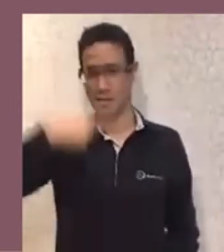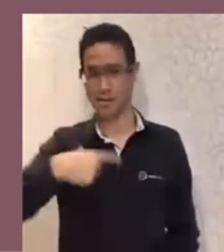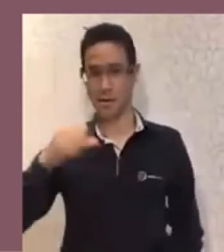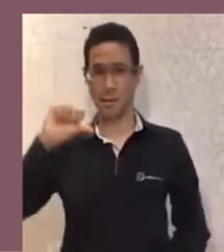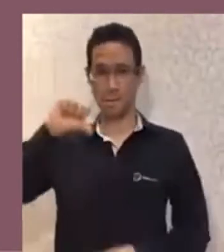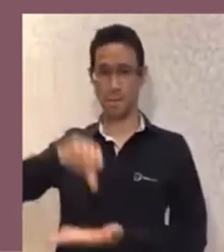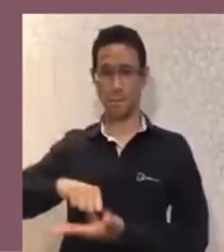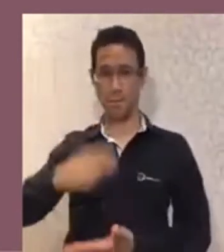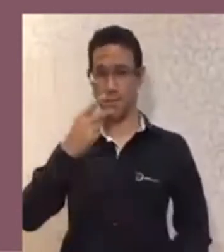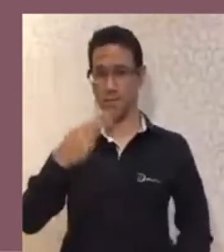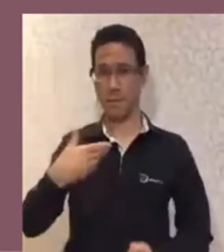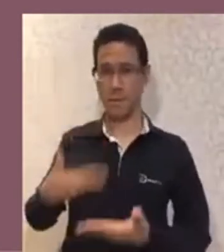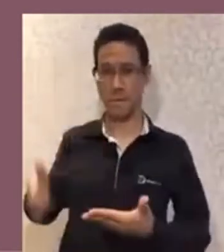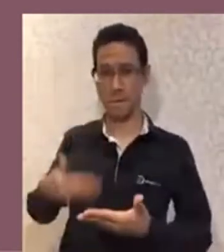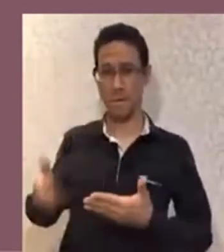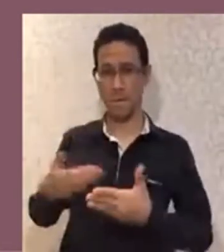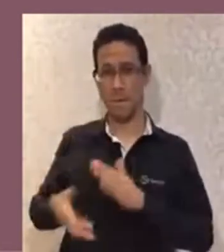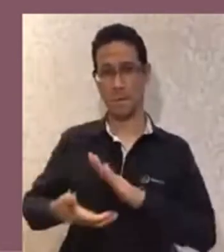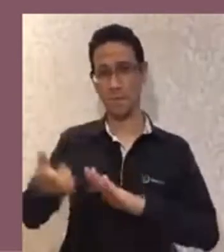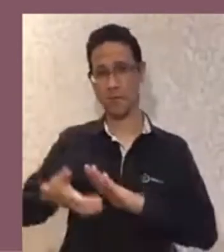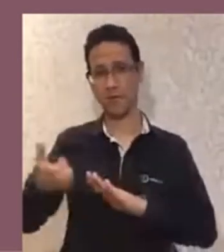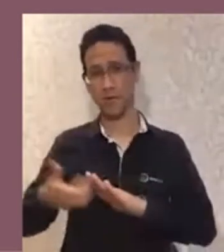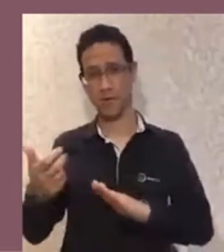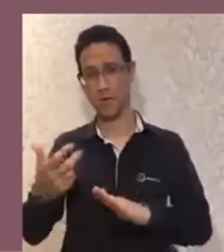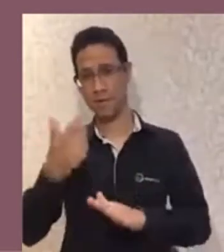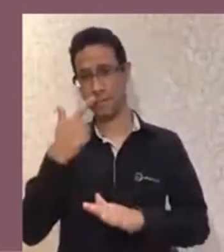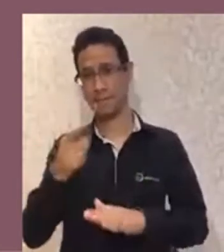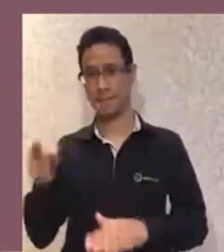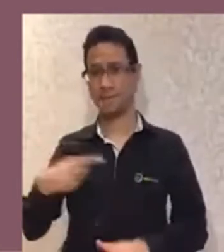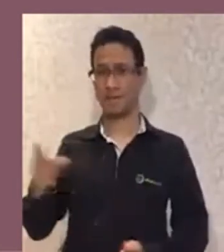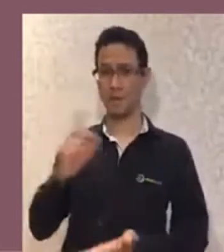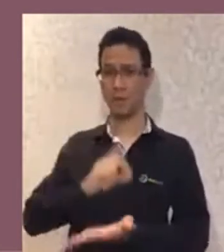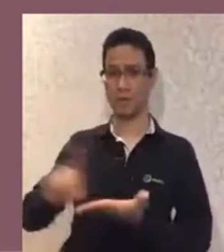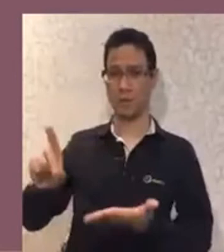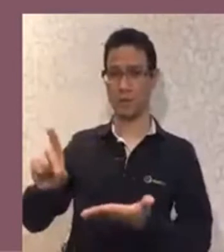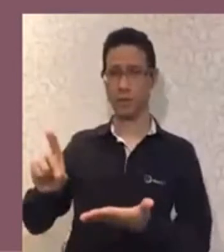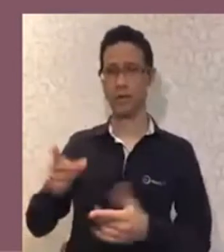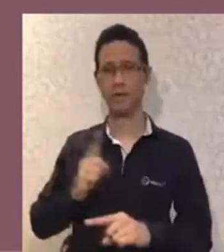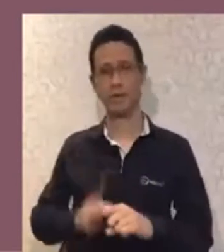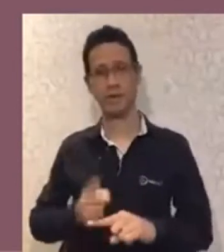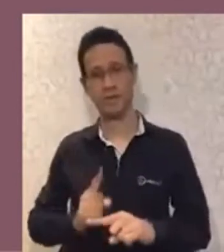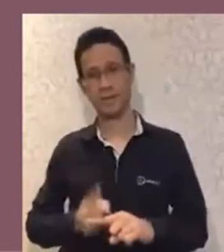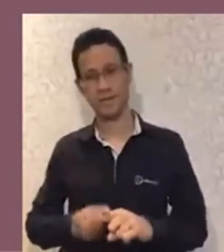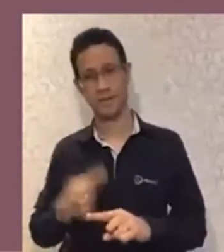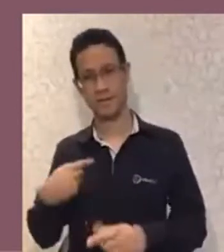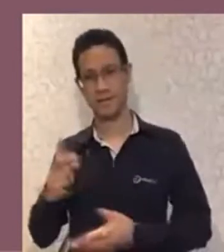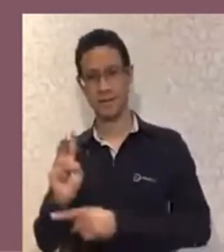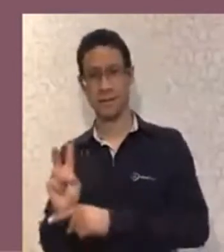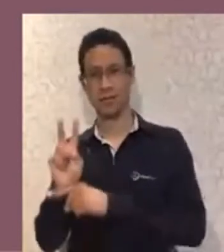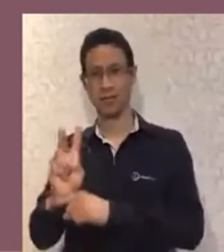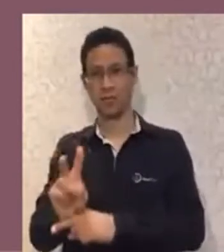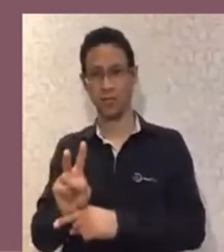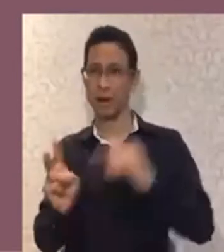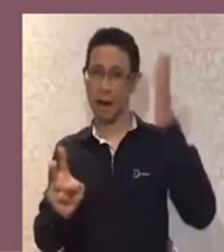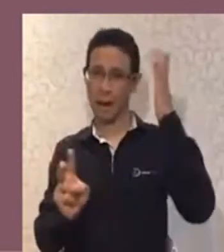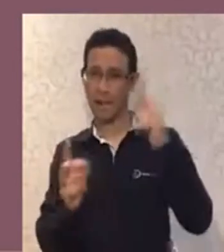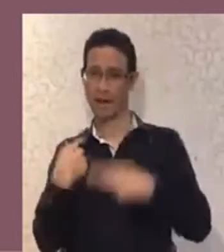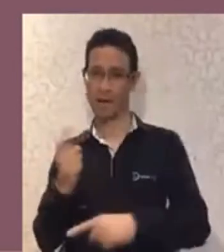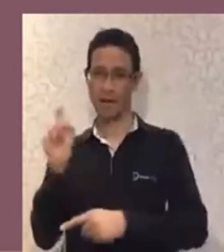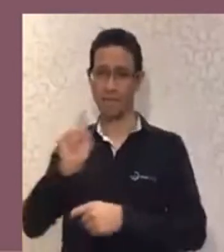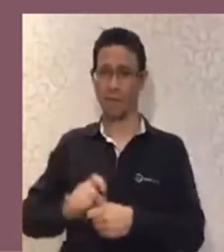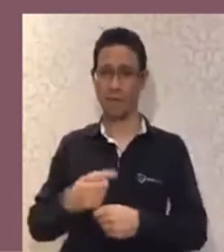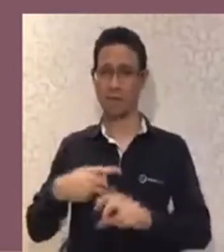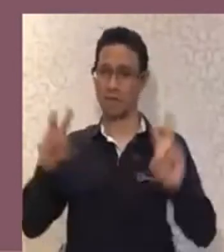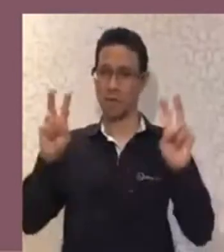perder seguidores, ele talvez ser odiado, porque na verdade não é ele que está ali, ele emprestou a página, amanhã ele volta e não fala mais do